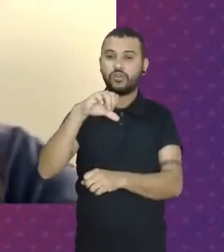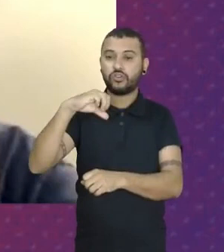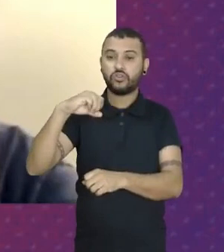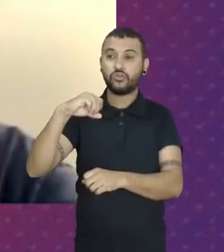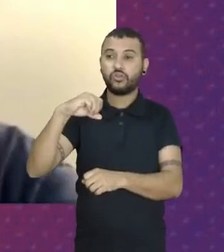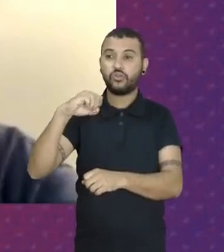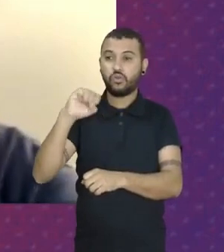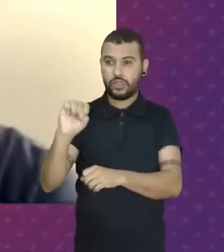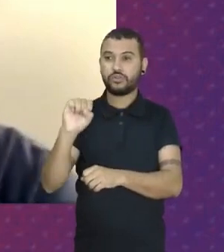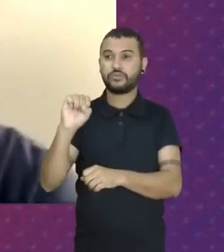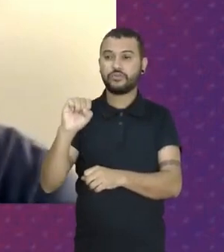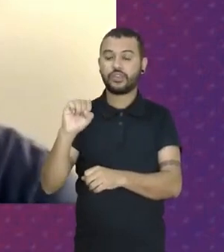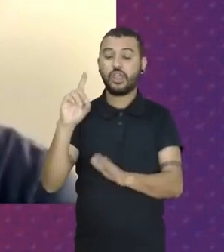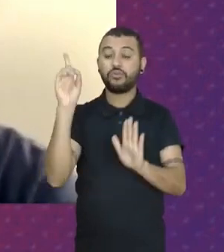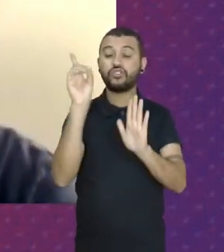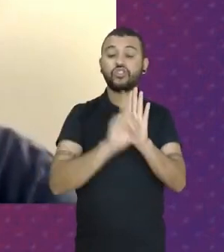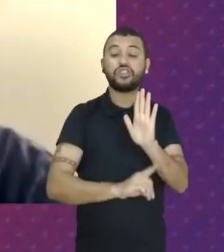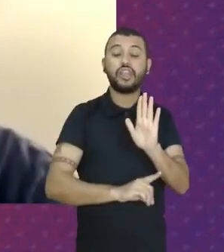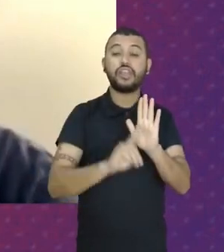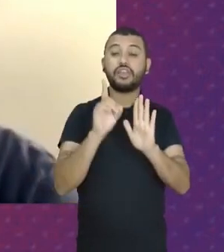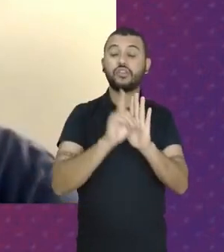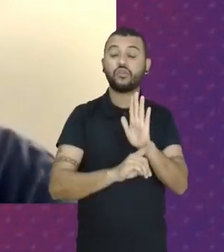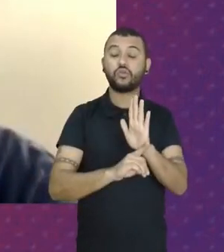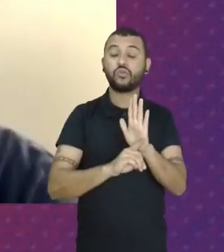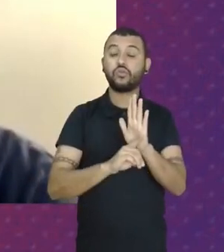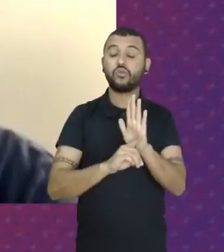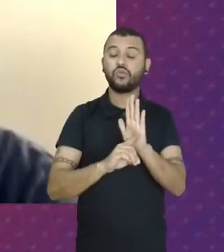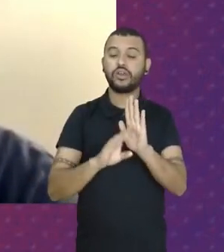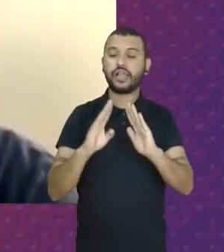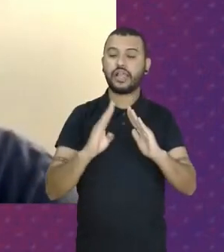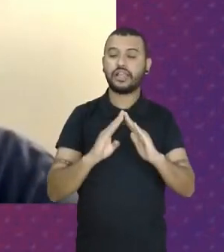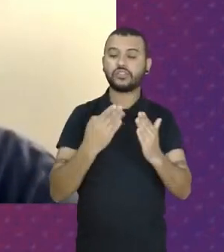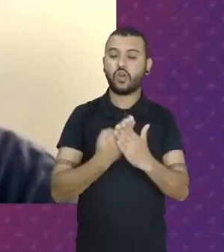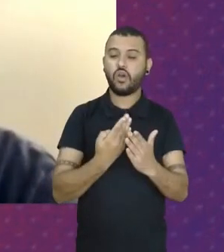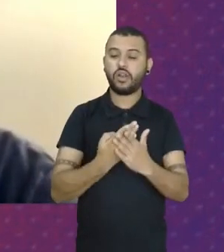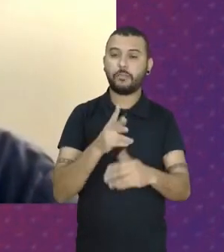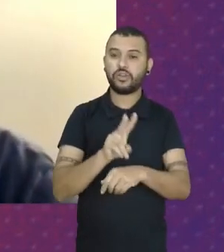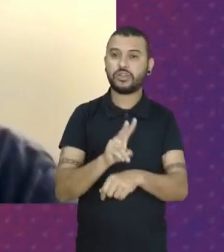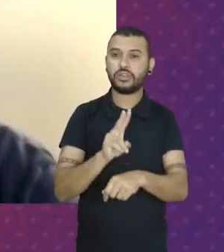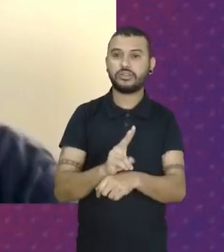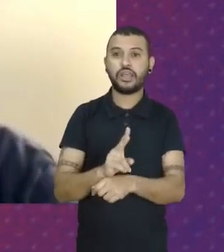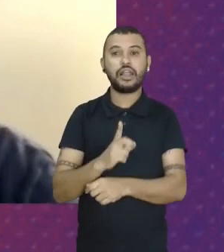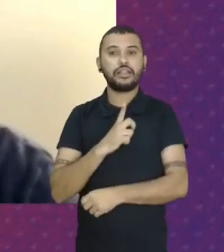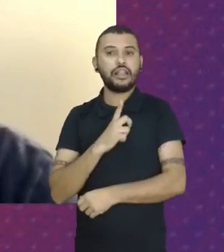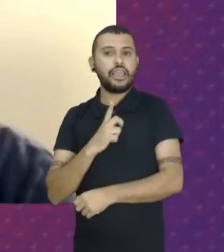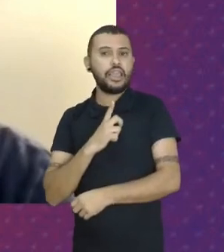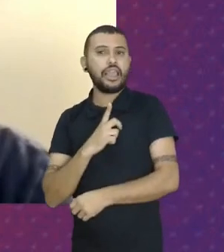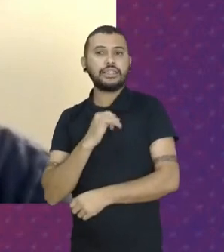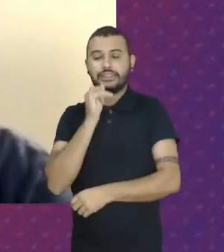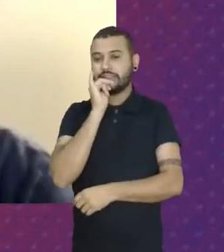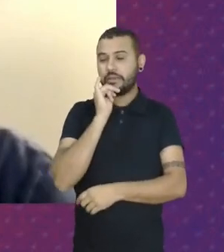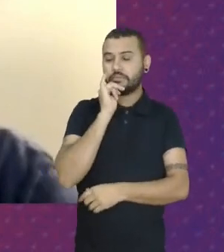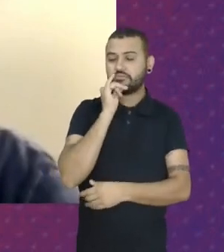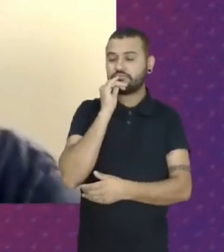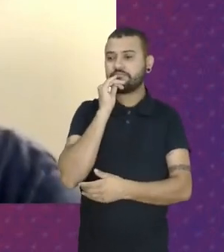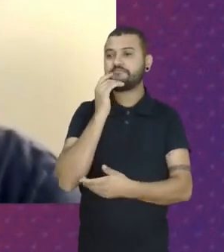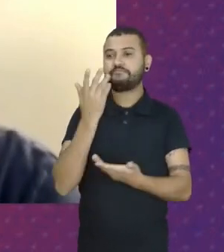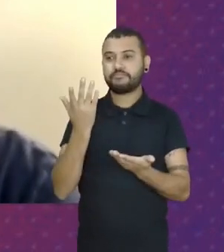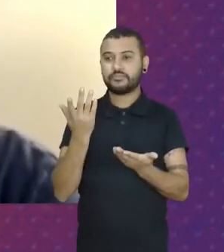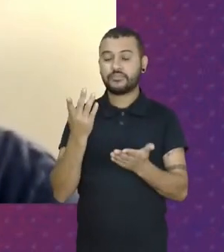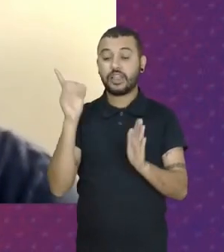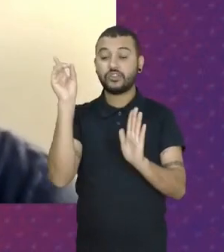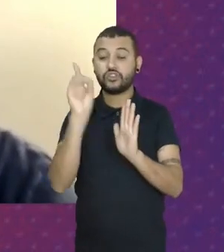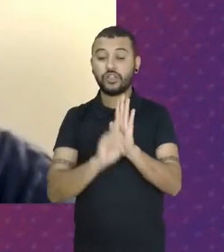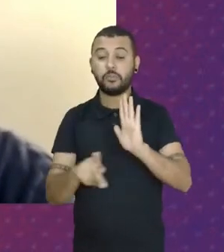1988. O direito à creche é um direito de dupla titularidade, né? Então, como eu disse, aparece como um direito